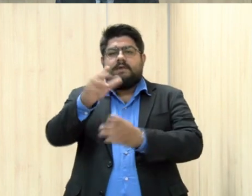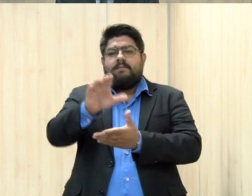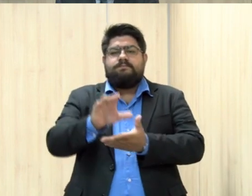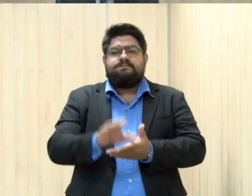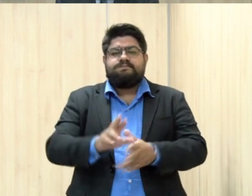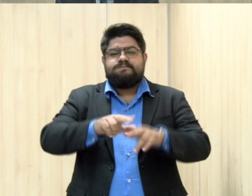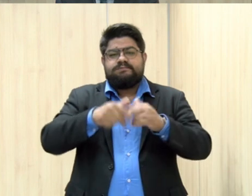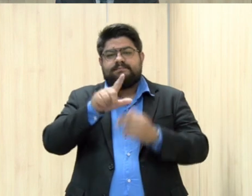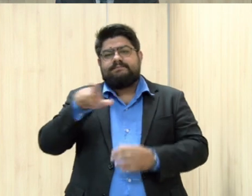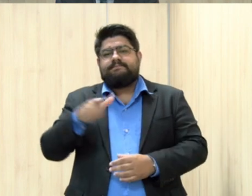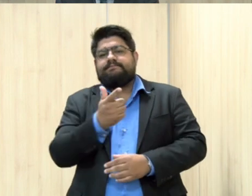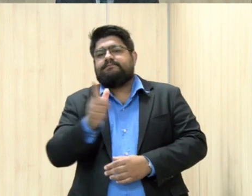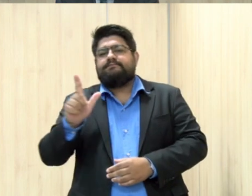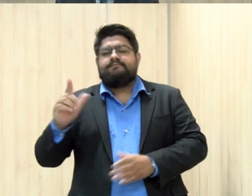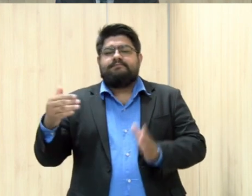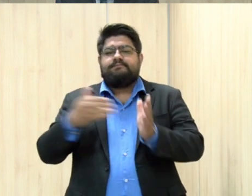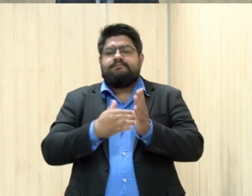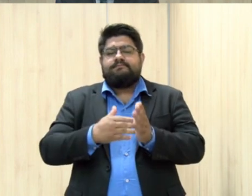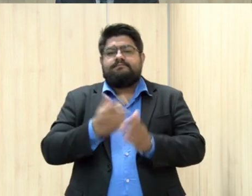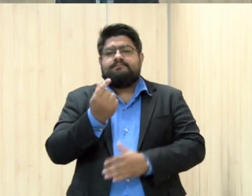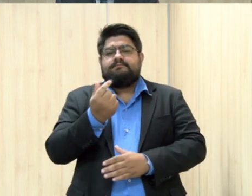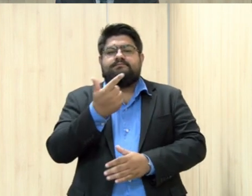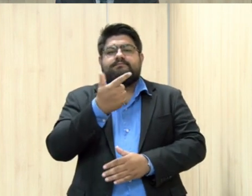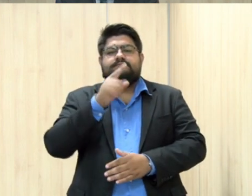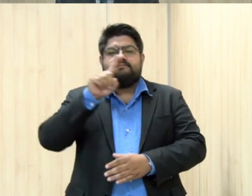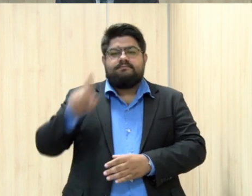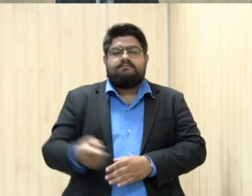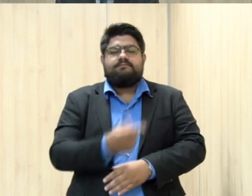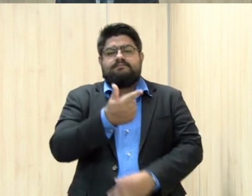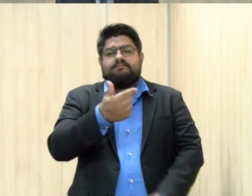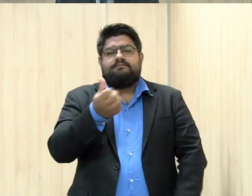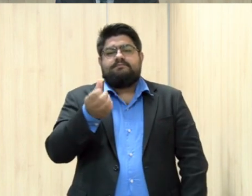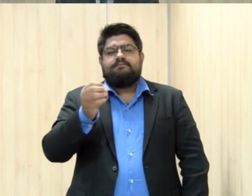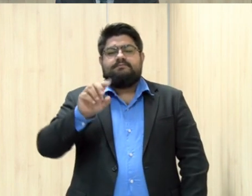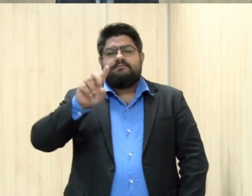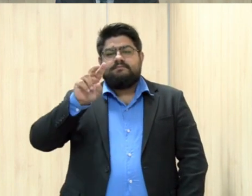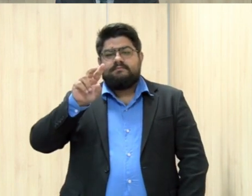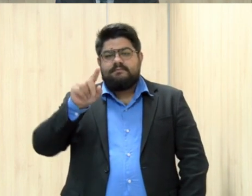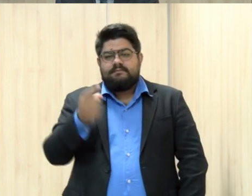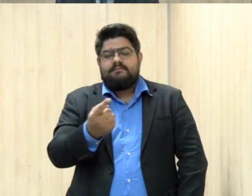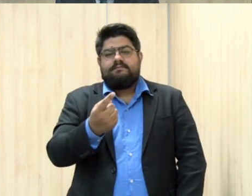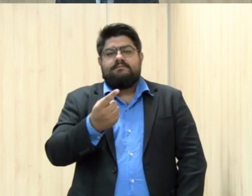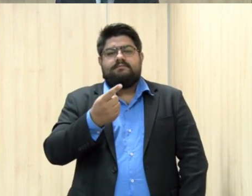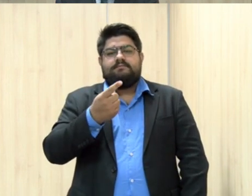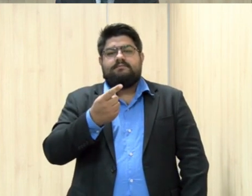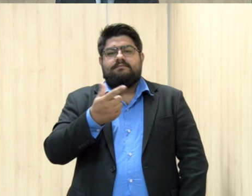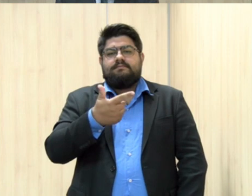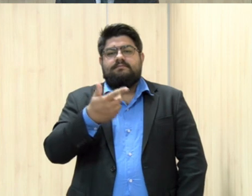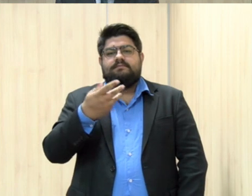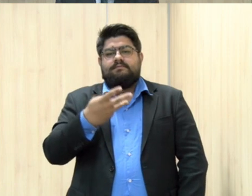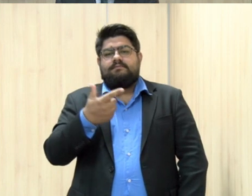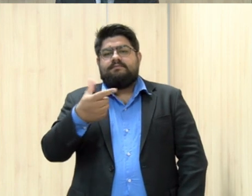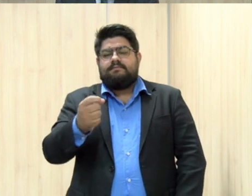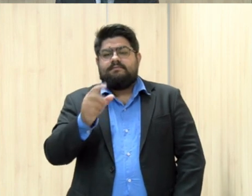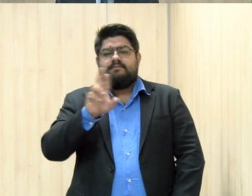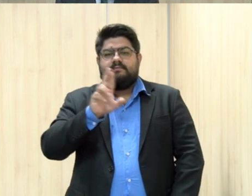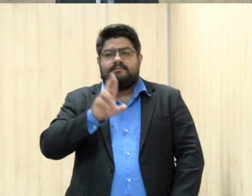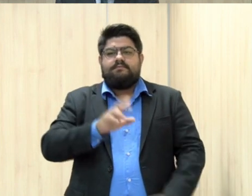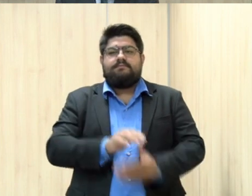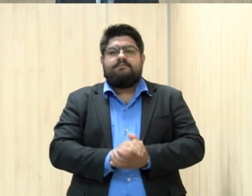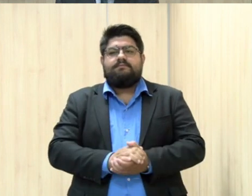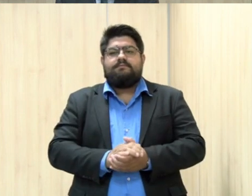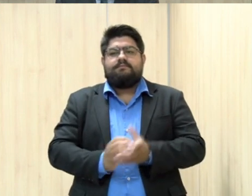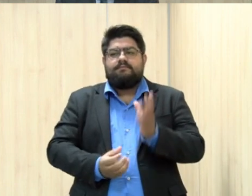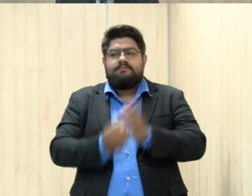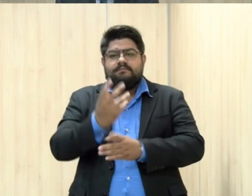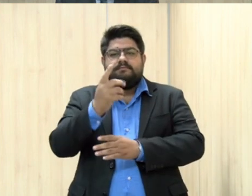especial por anulação até o valor de um milhão 260.420 e cria programa e ação do